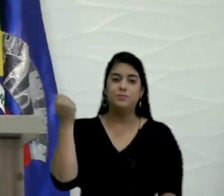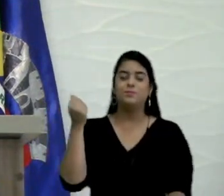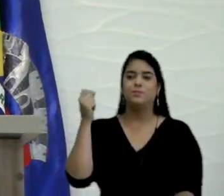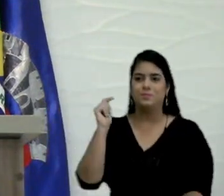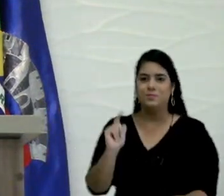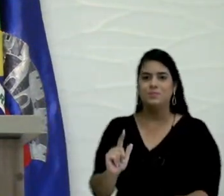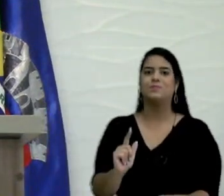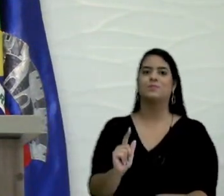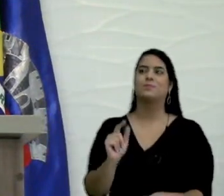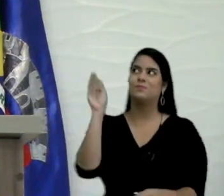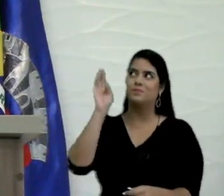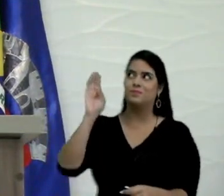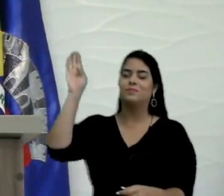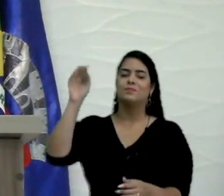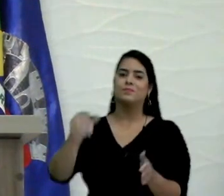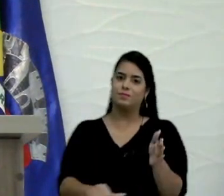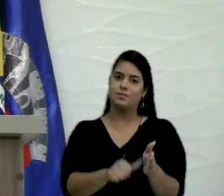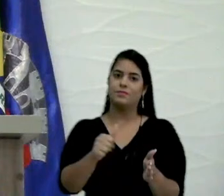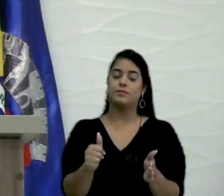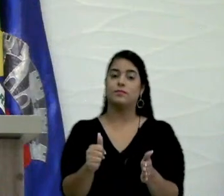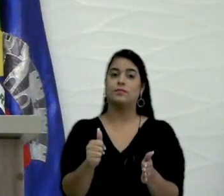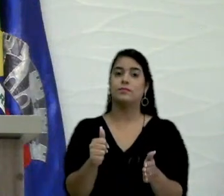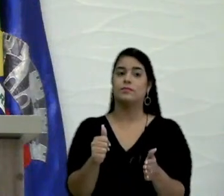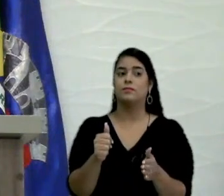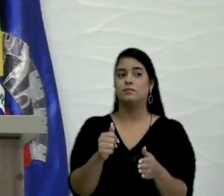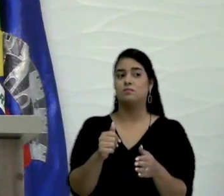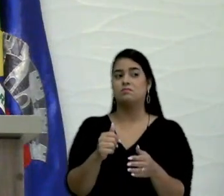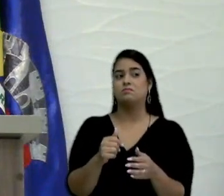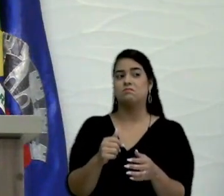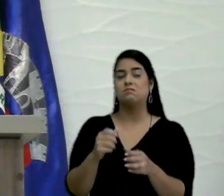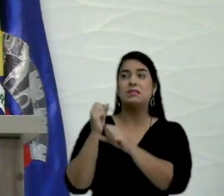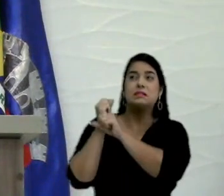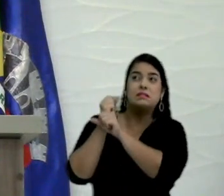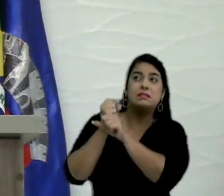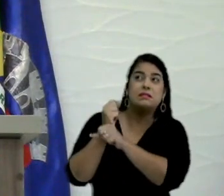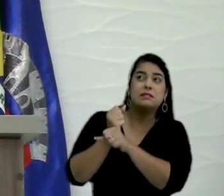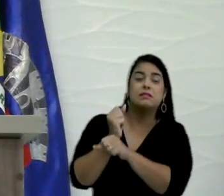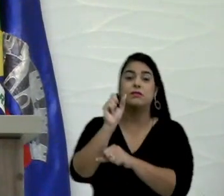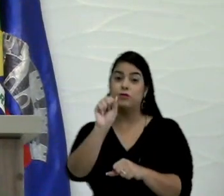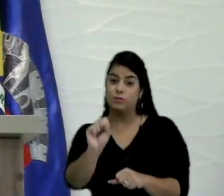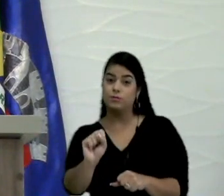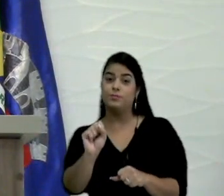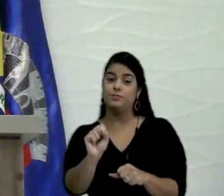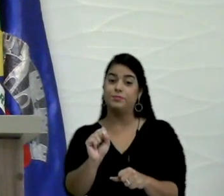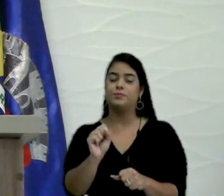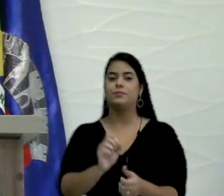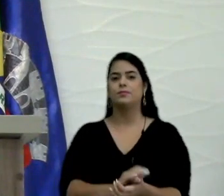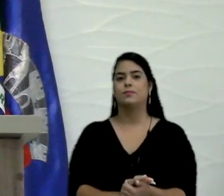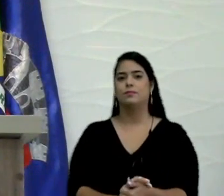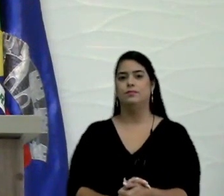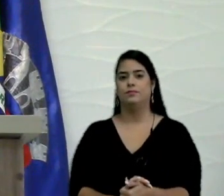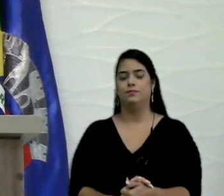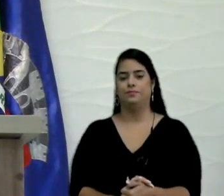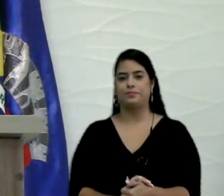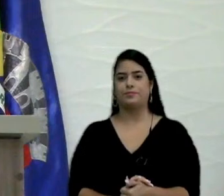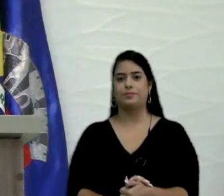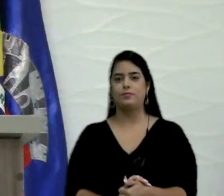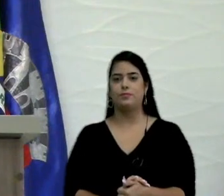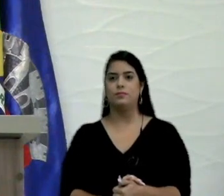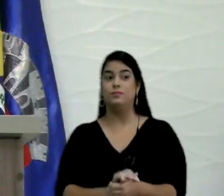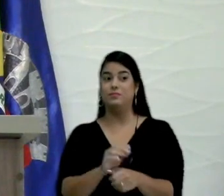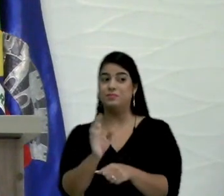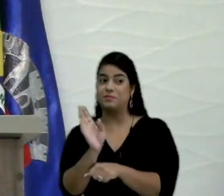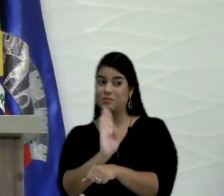primeira vez vai fazer S anos que eu tô aqui vai fazer oito né Eu estou aqui eu